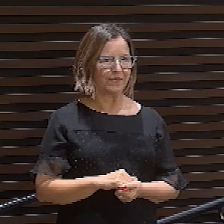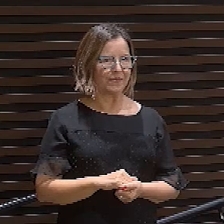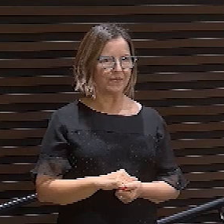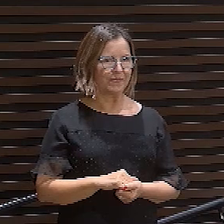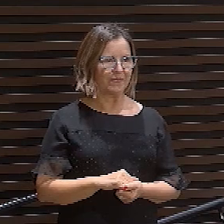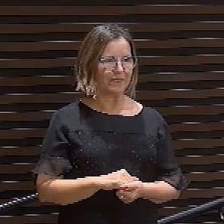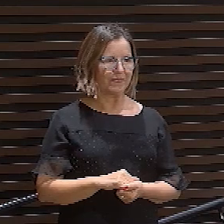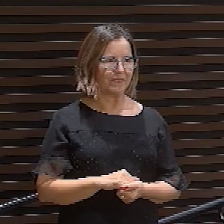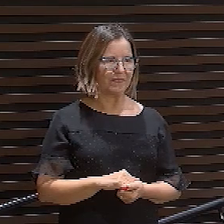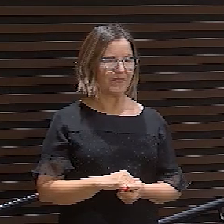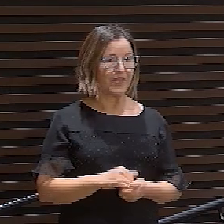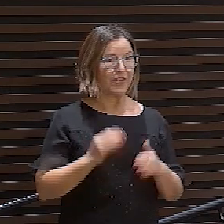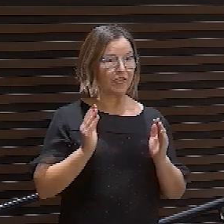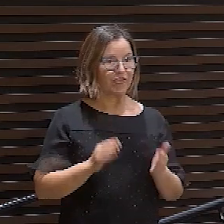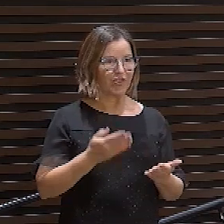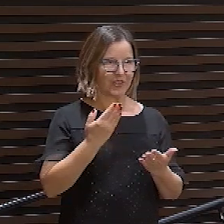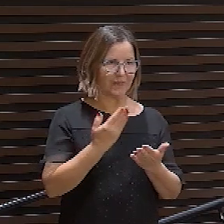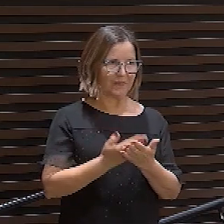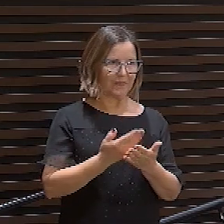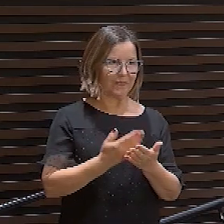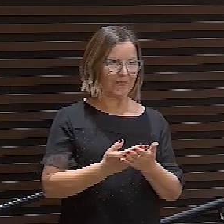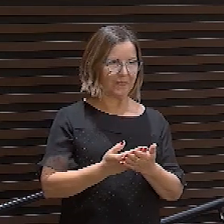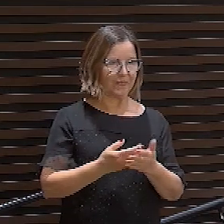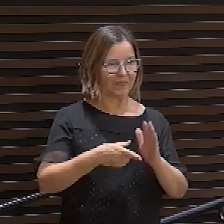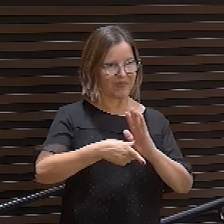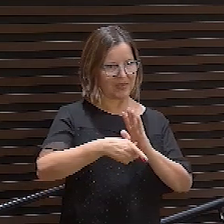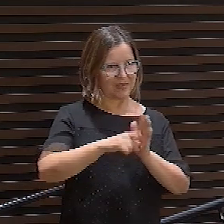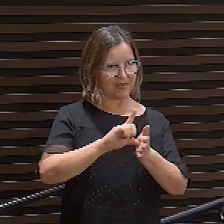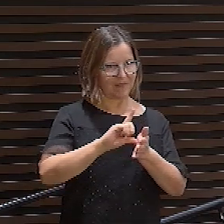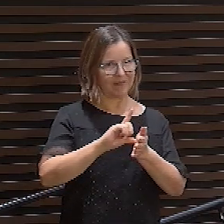Nós vimos anteriormente